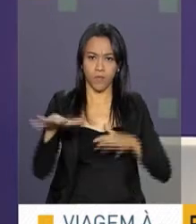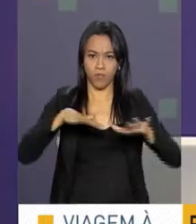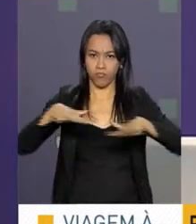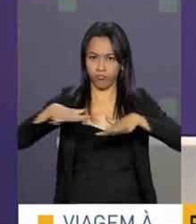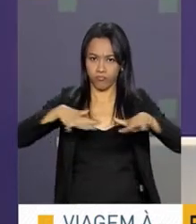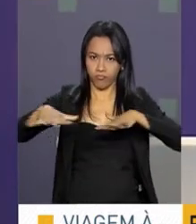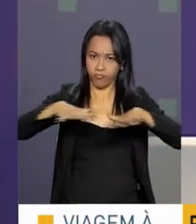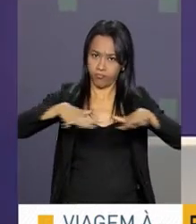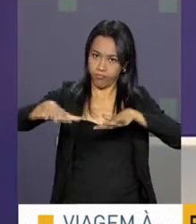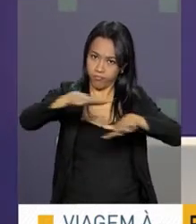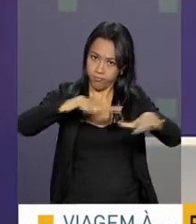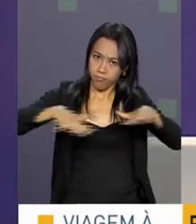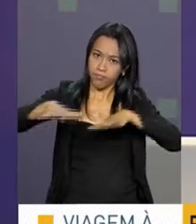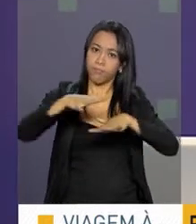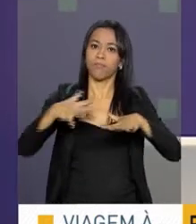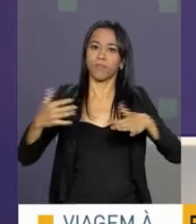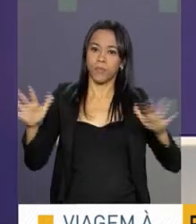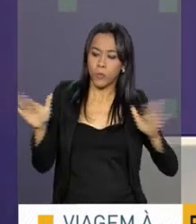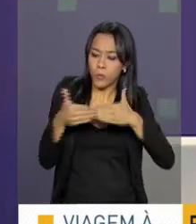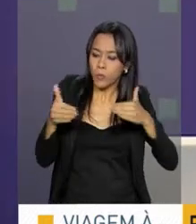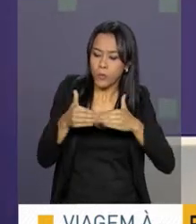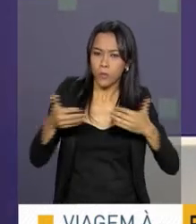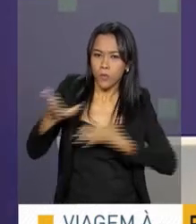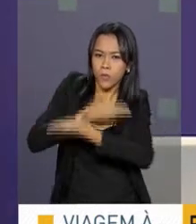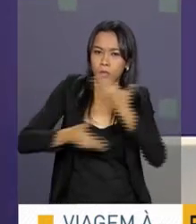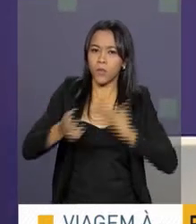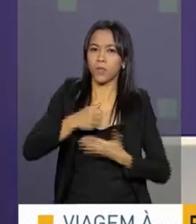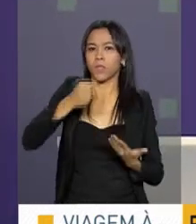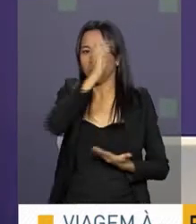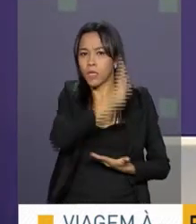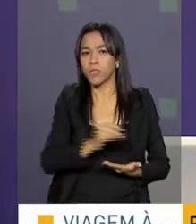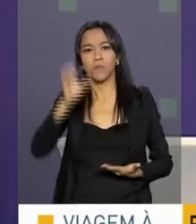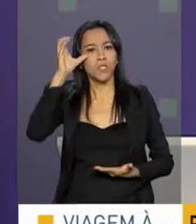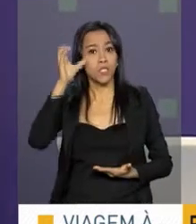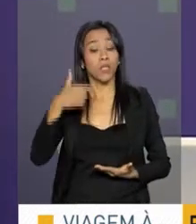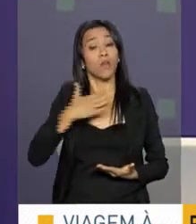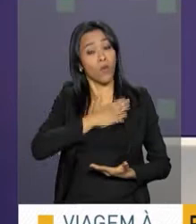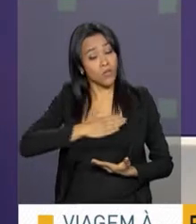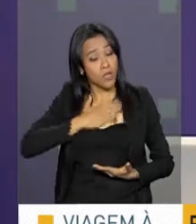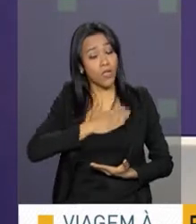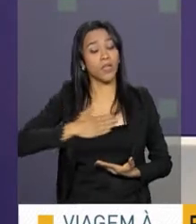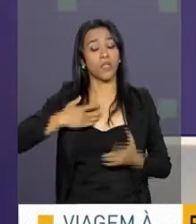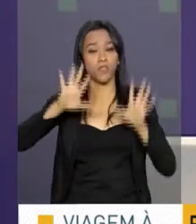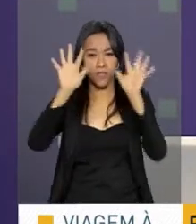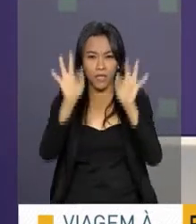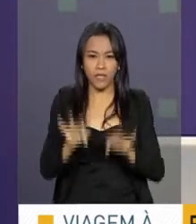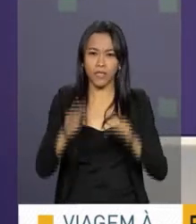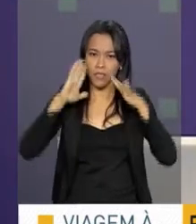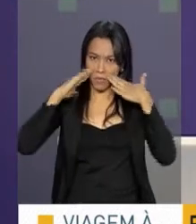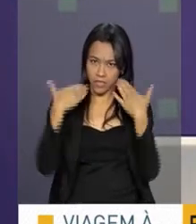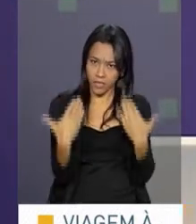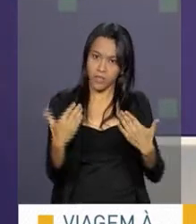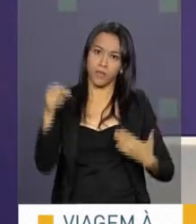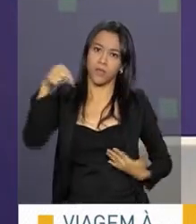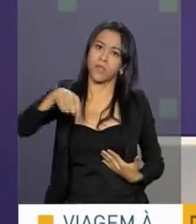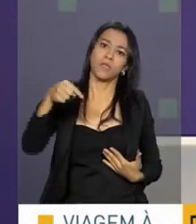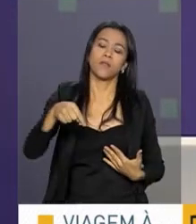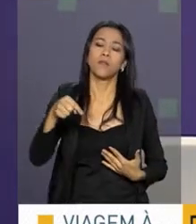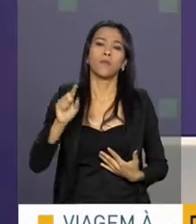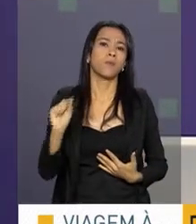dinamização das relações entre o Brasil e a China. Gostaria de finalizar essa apresentação apenas